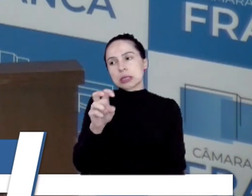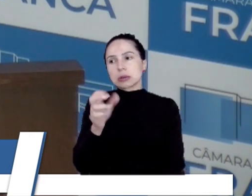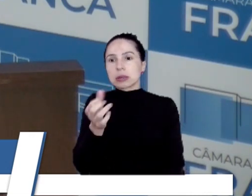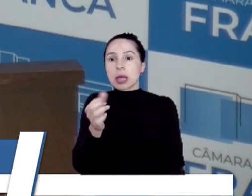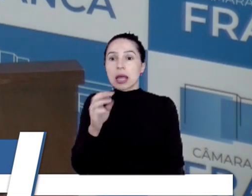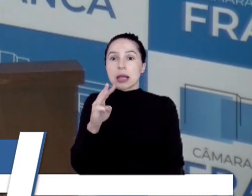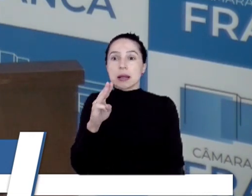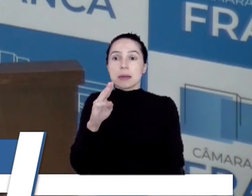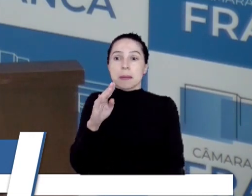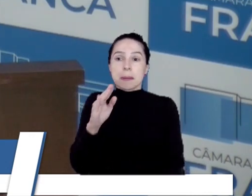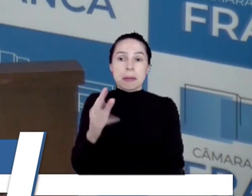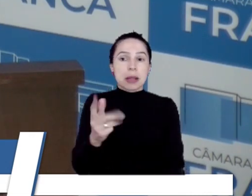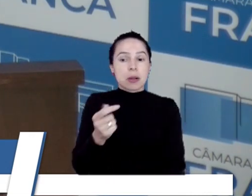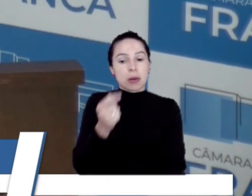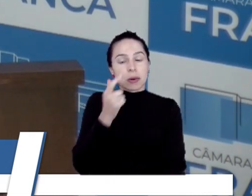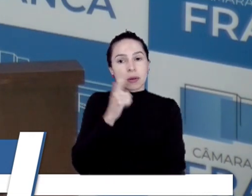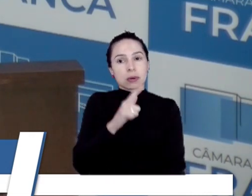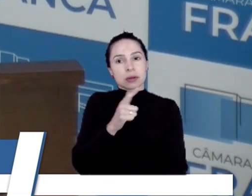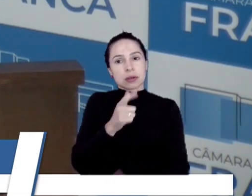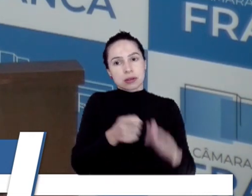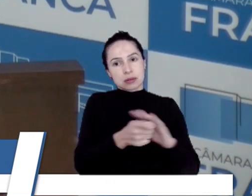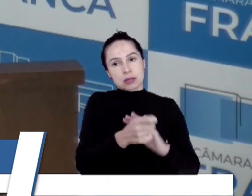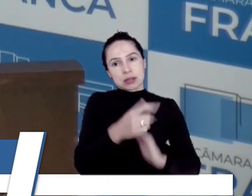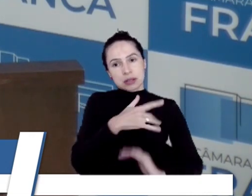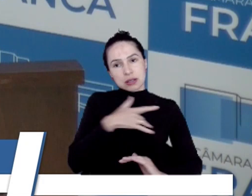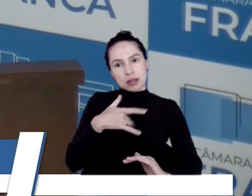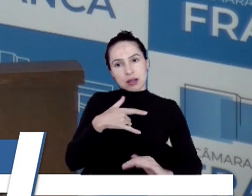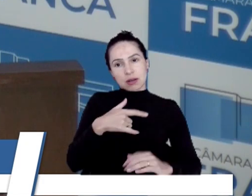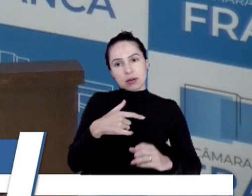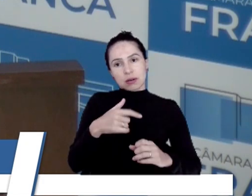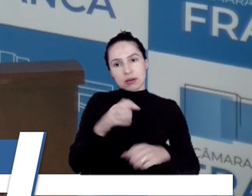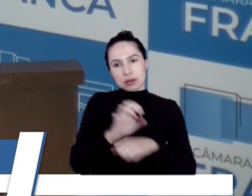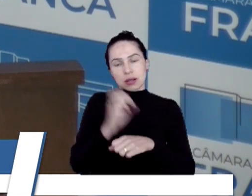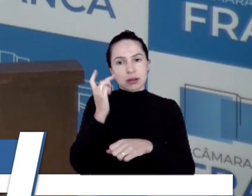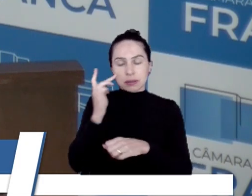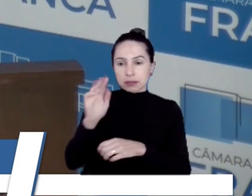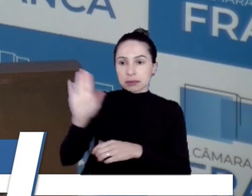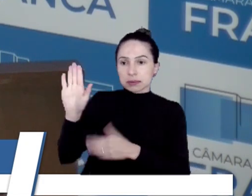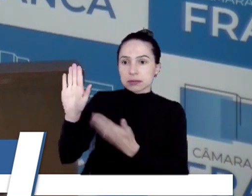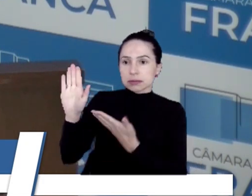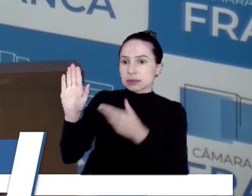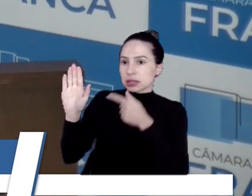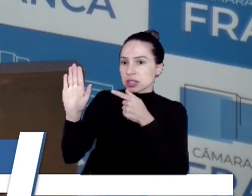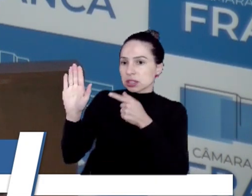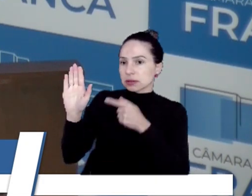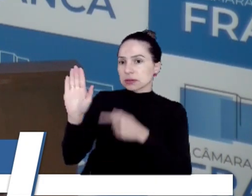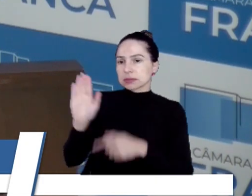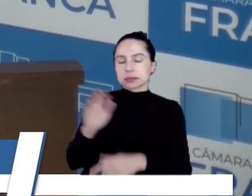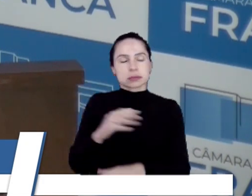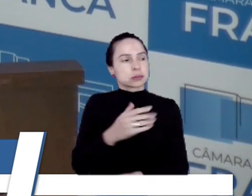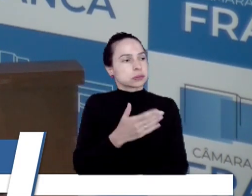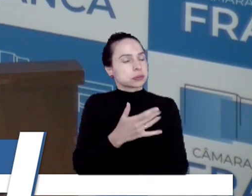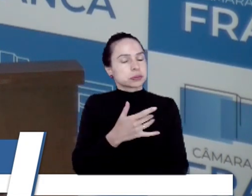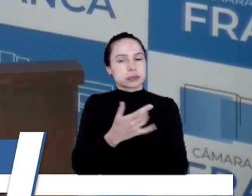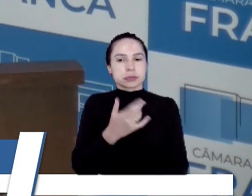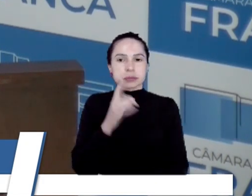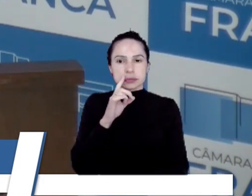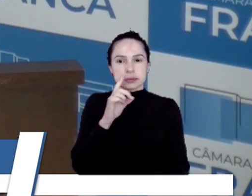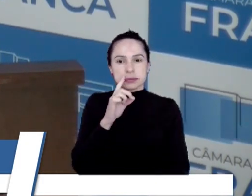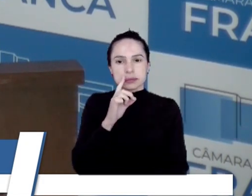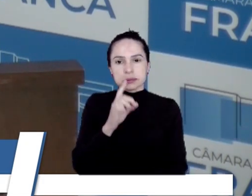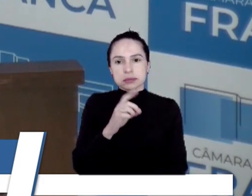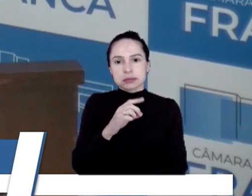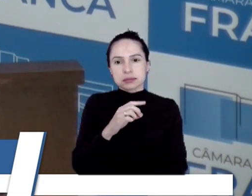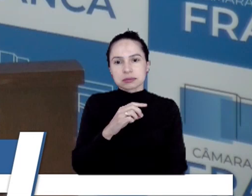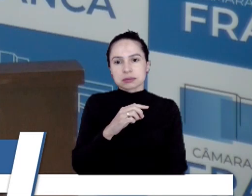ser reinvestido na saúde pública do estado de São Paulo. Pois não? Bom, Daniel, a ida sua e